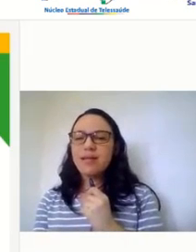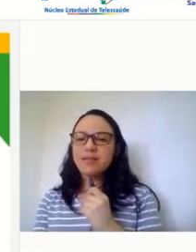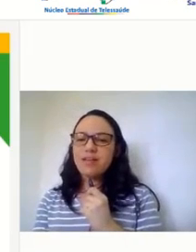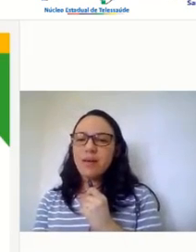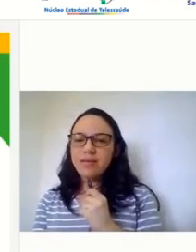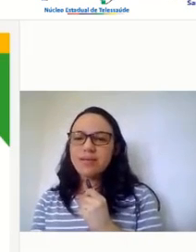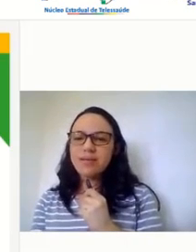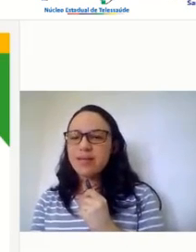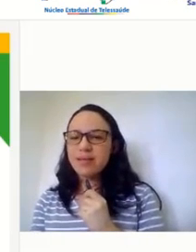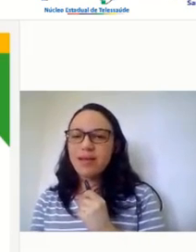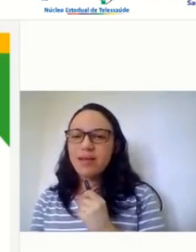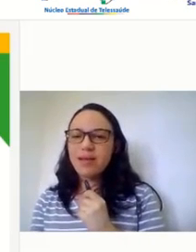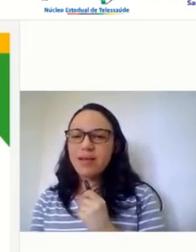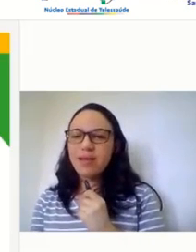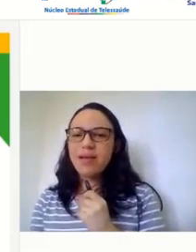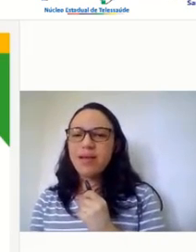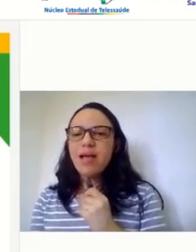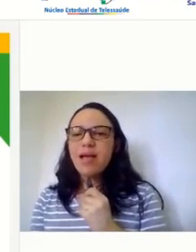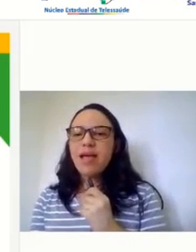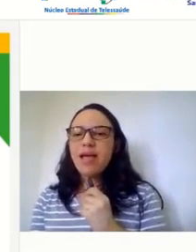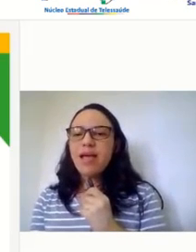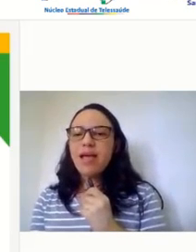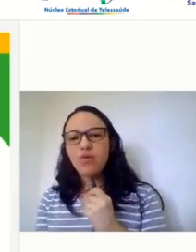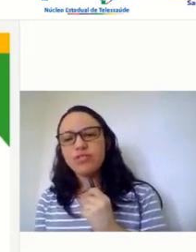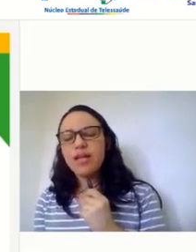é os mas